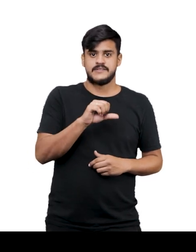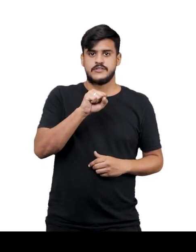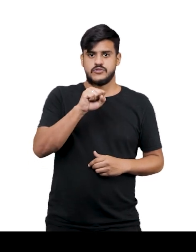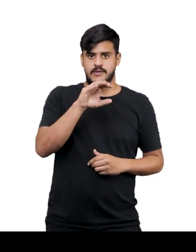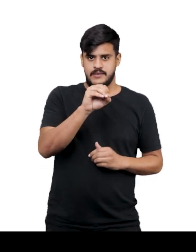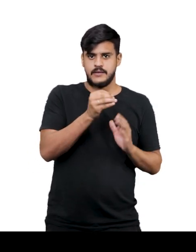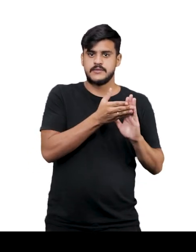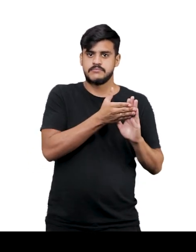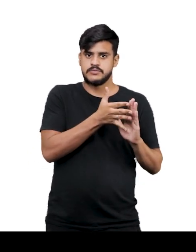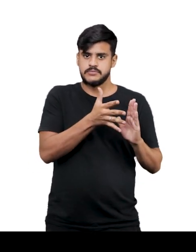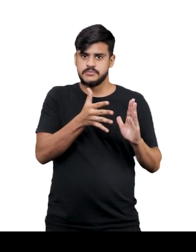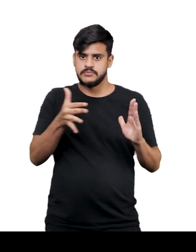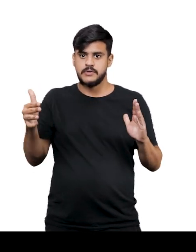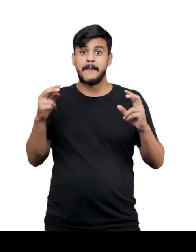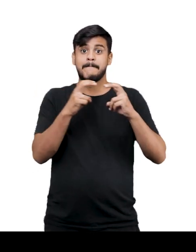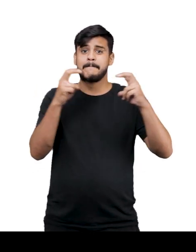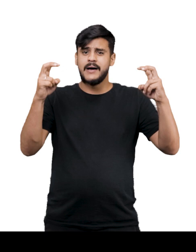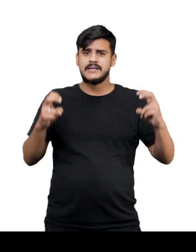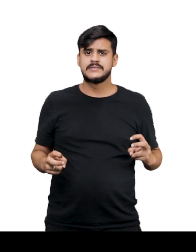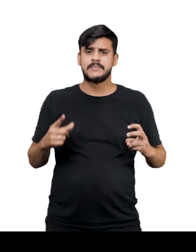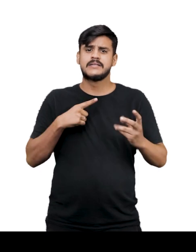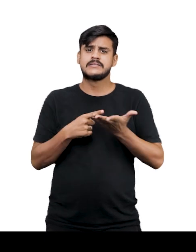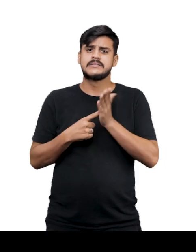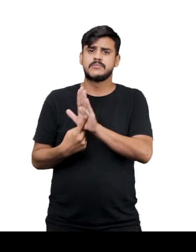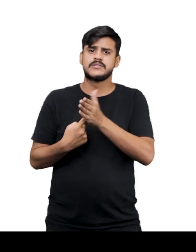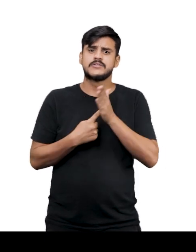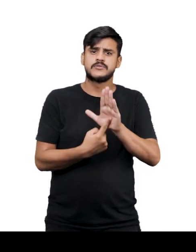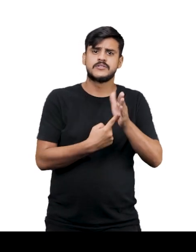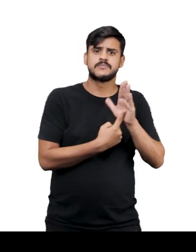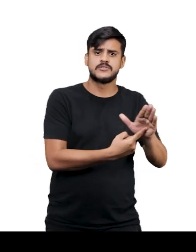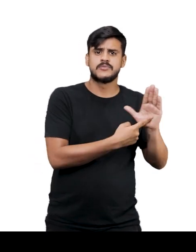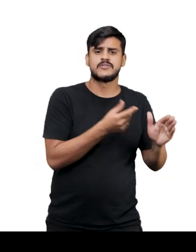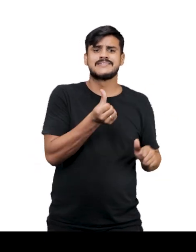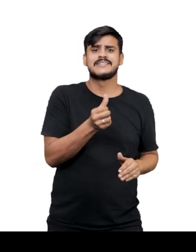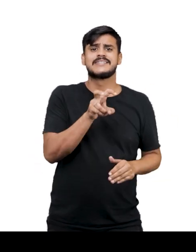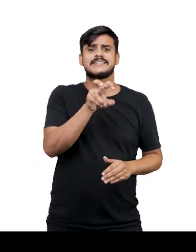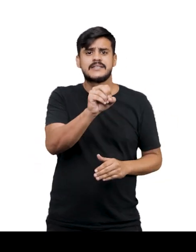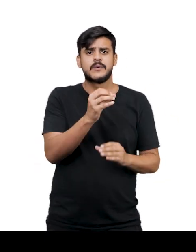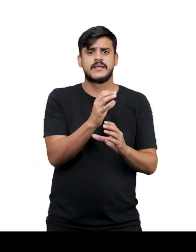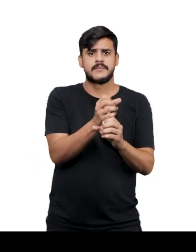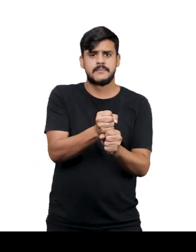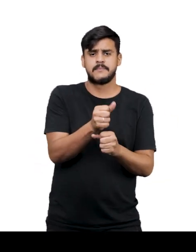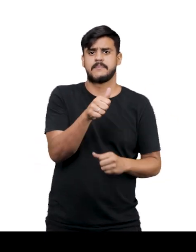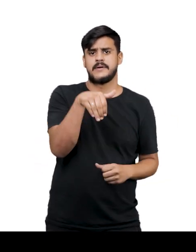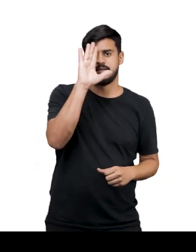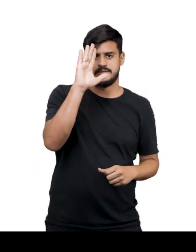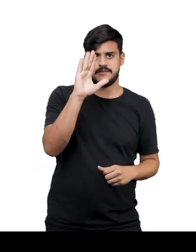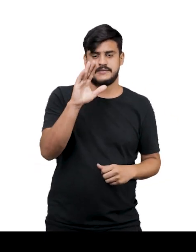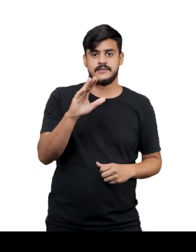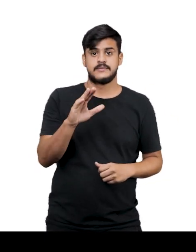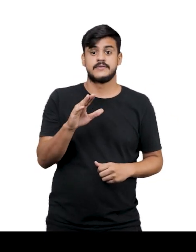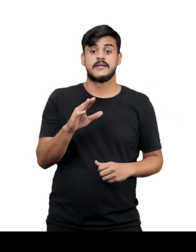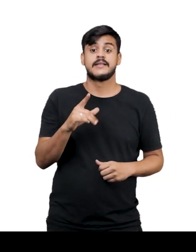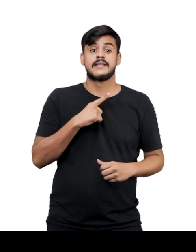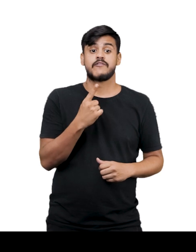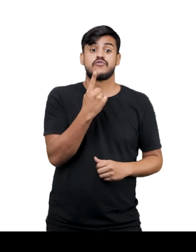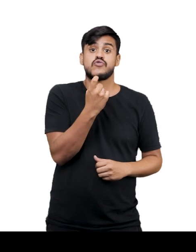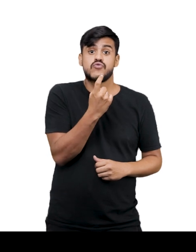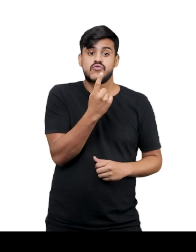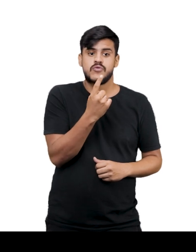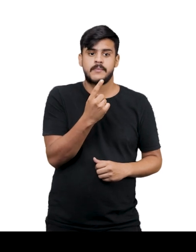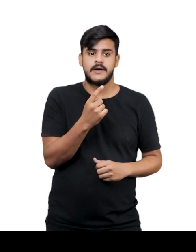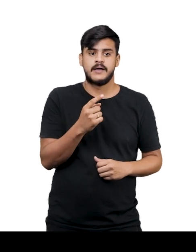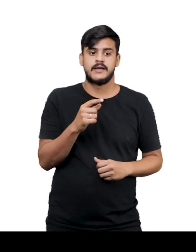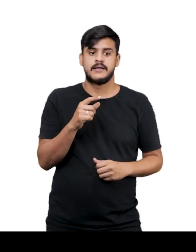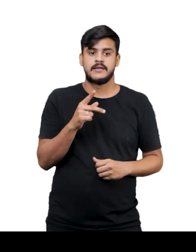Ao longo dos anos 1980, o MASP realizou mais de 650 exposições.